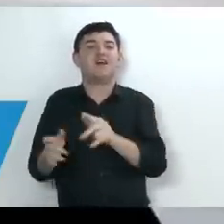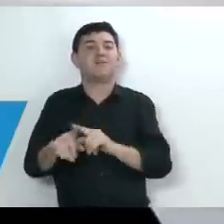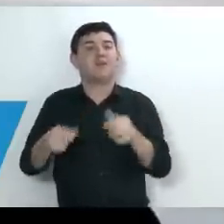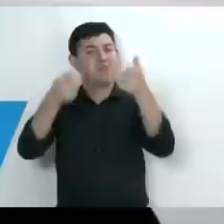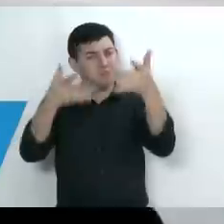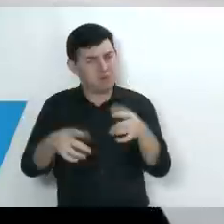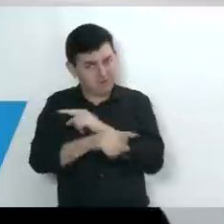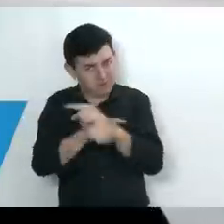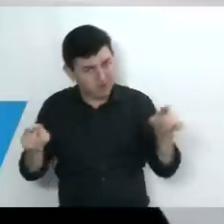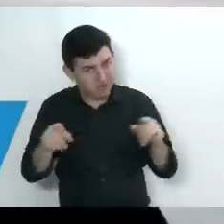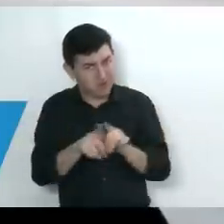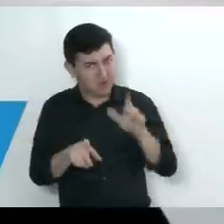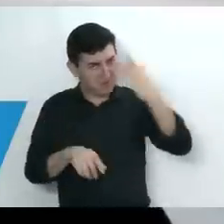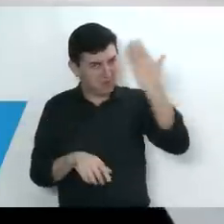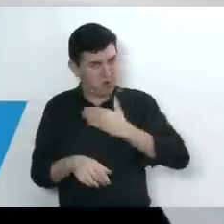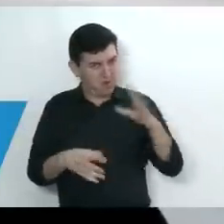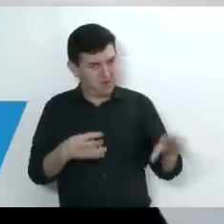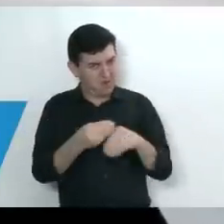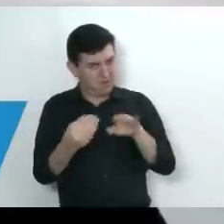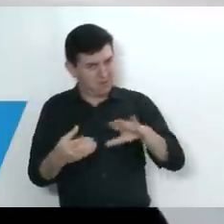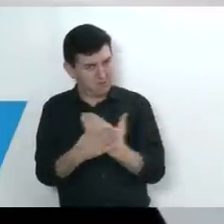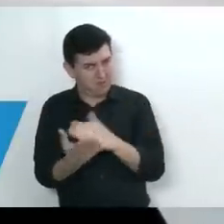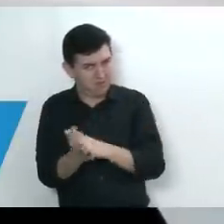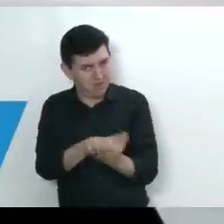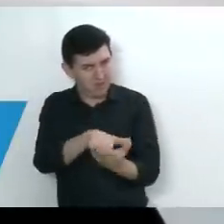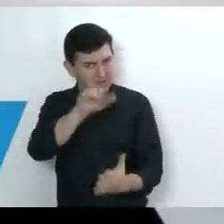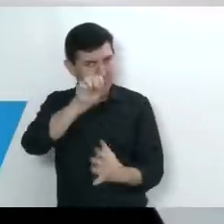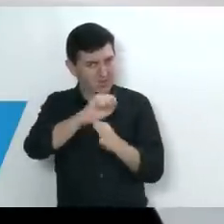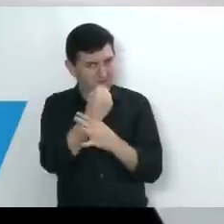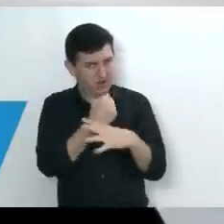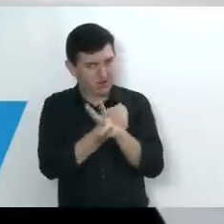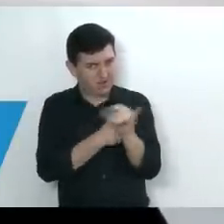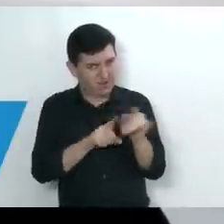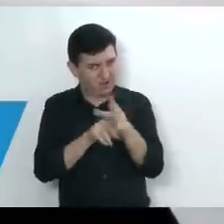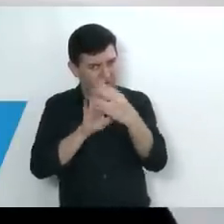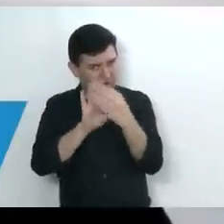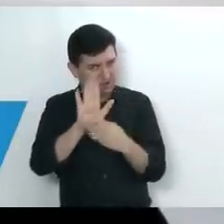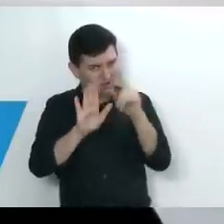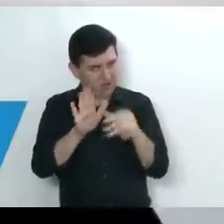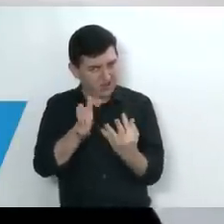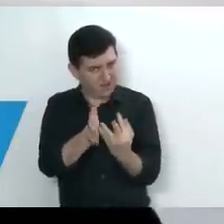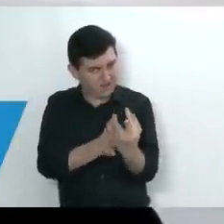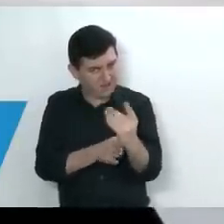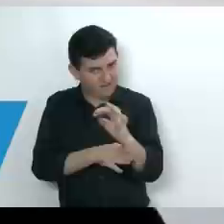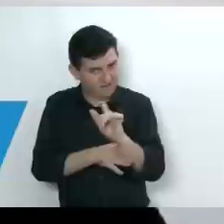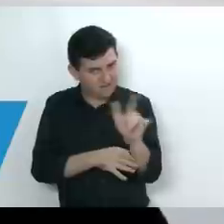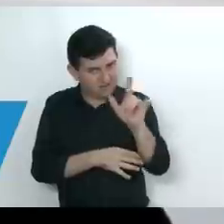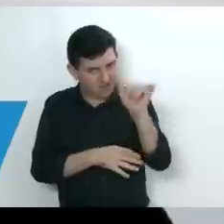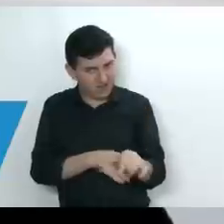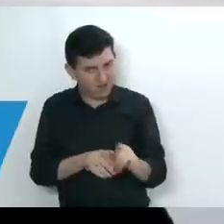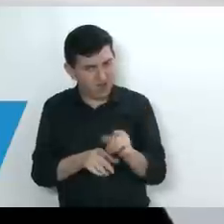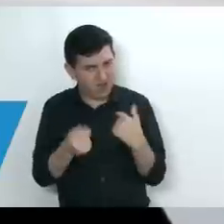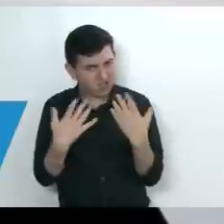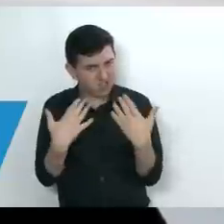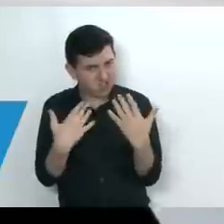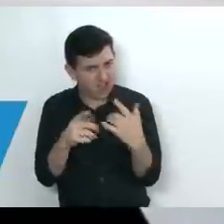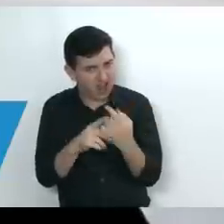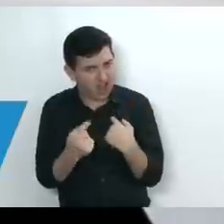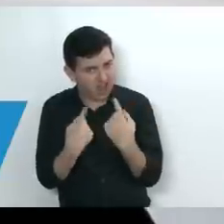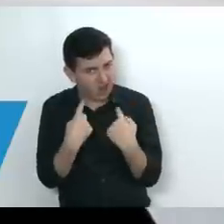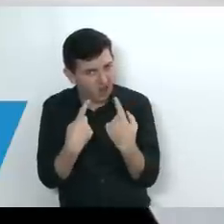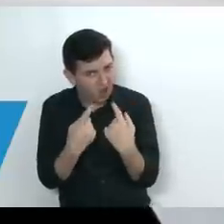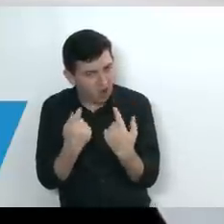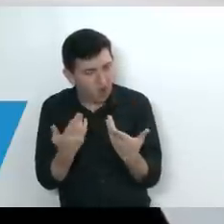fossem consideradas lícitas, não se pode assegurar que o seu conteúdo corresponda fidedignamente aos diálogos, pois podem ter